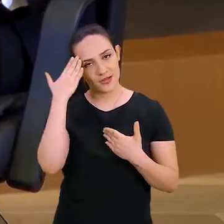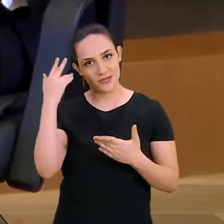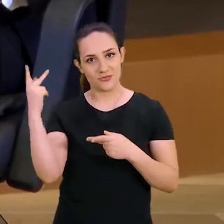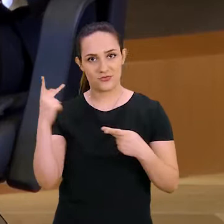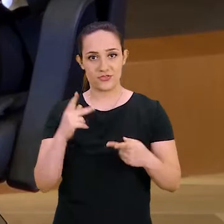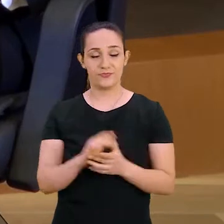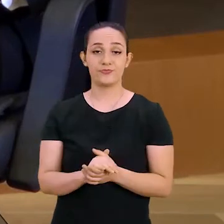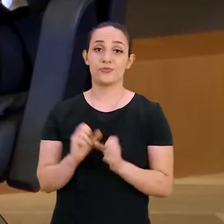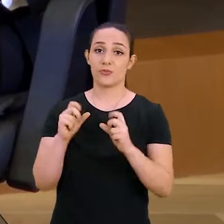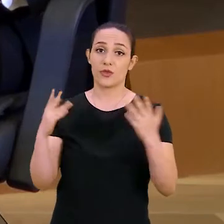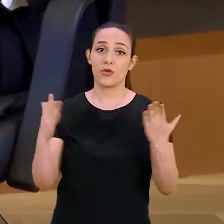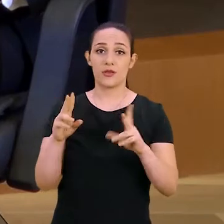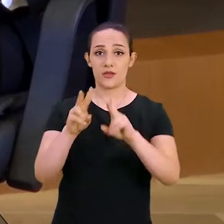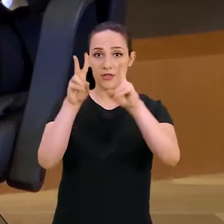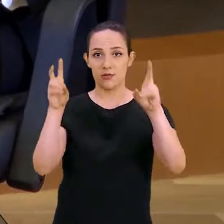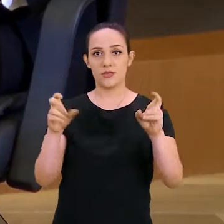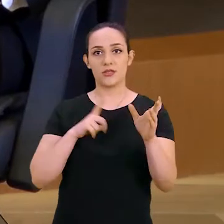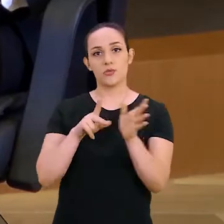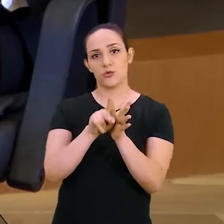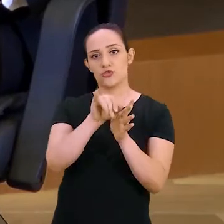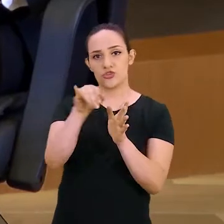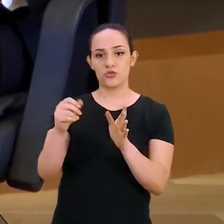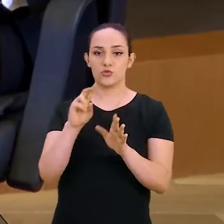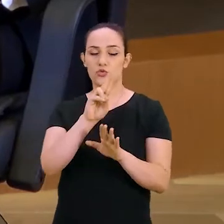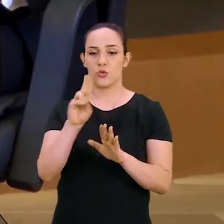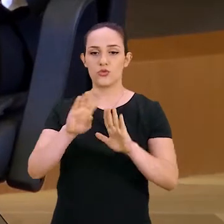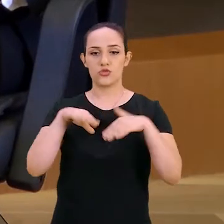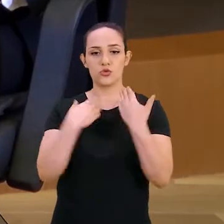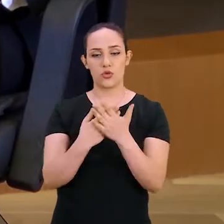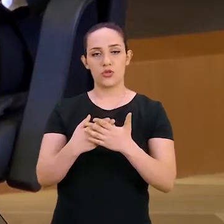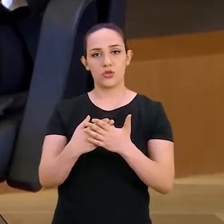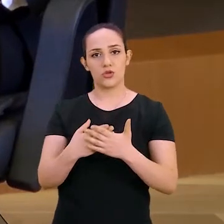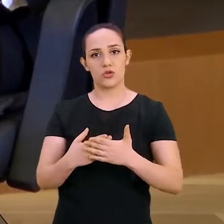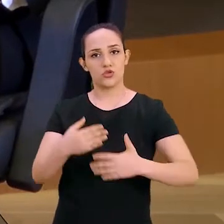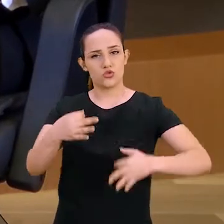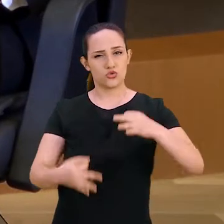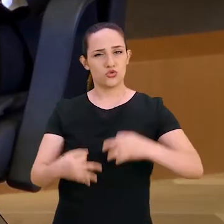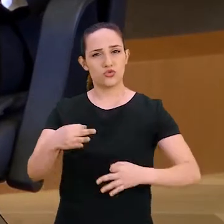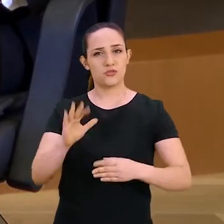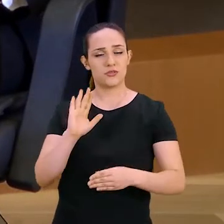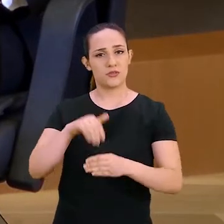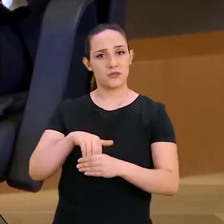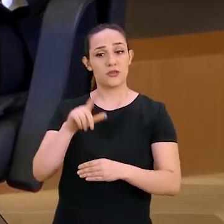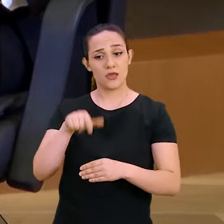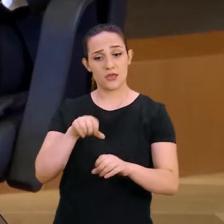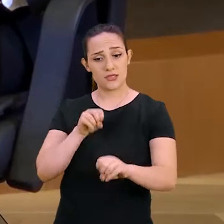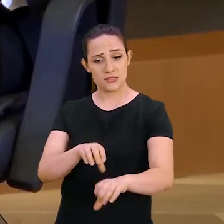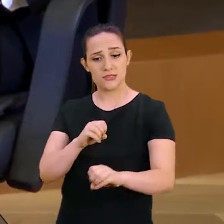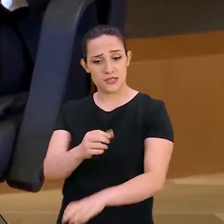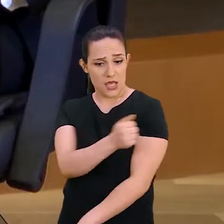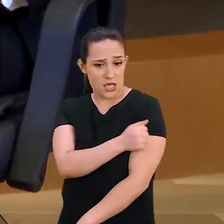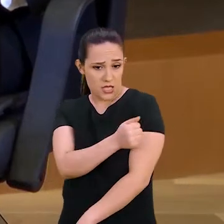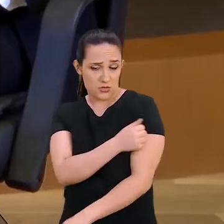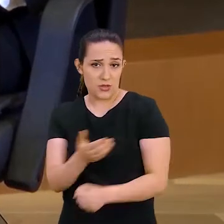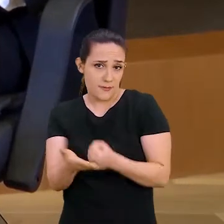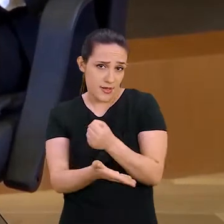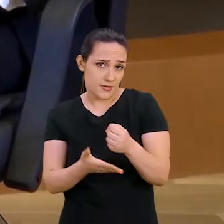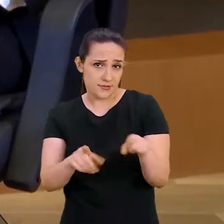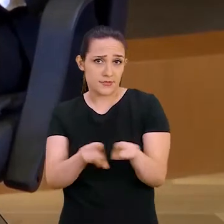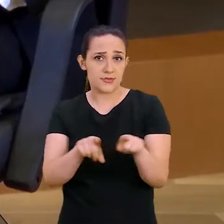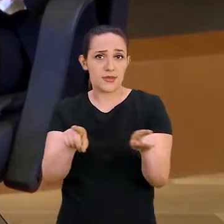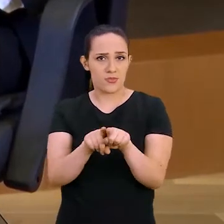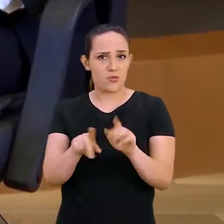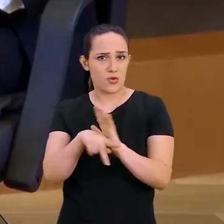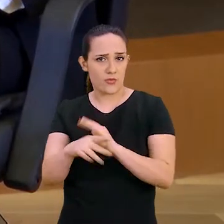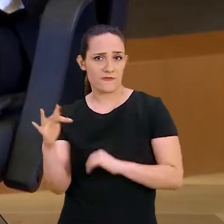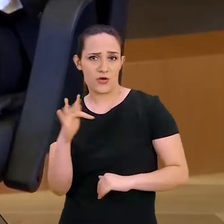vamos falar sobre um projeto que a Escola Judiciária Eleitoral vem desenvolvendo com alunos da educação básica e alunos universitários. Doutora, que